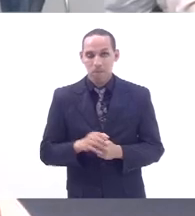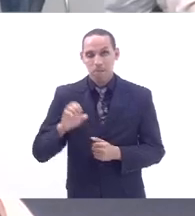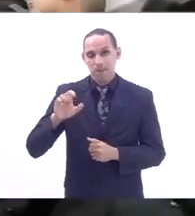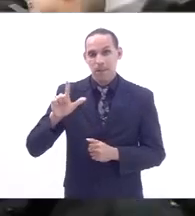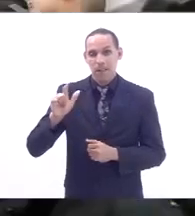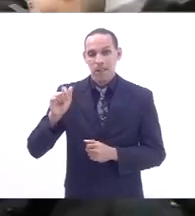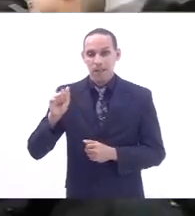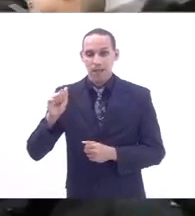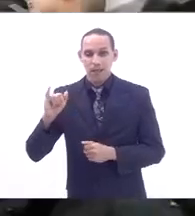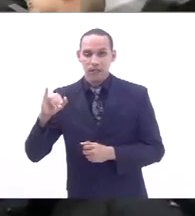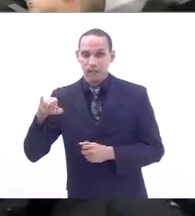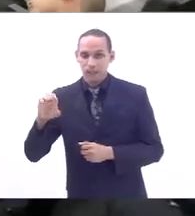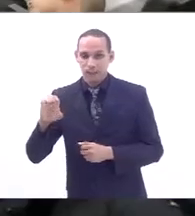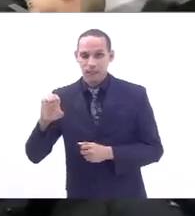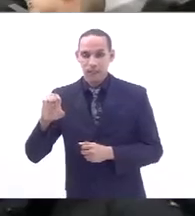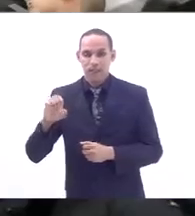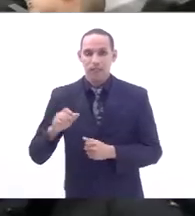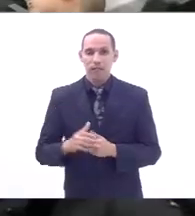Elaine Aparecida.